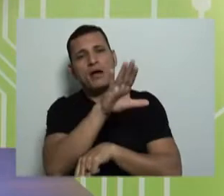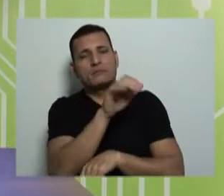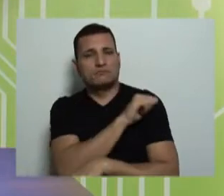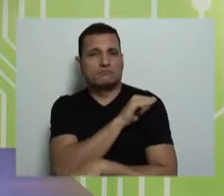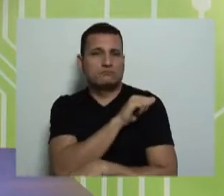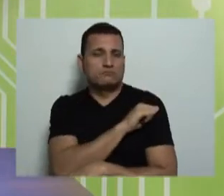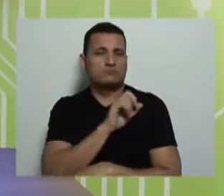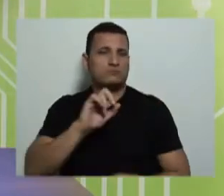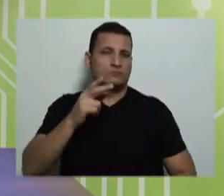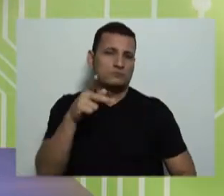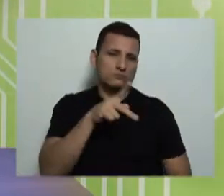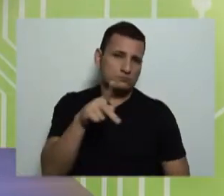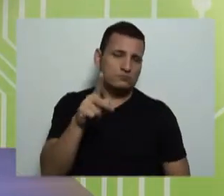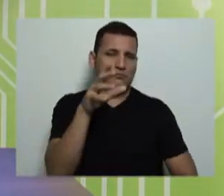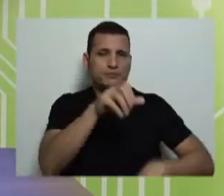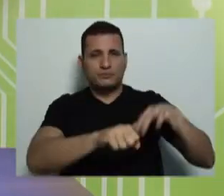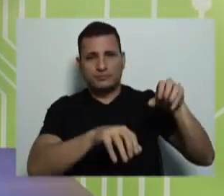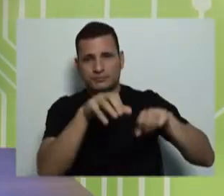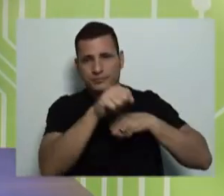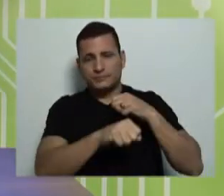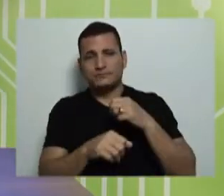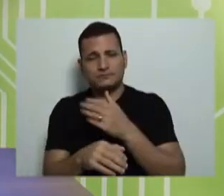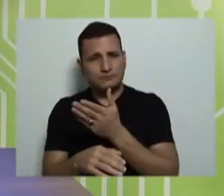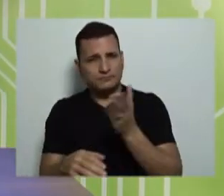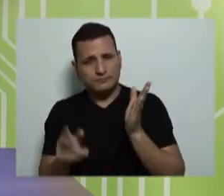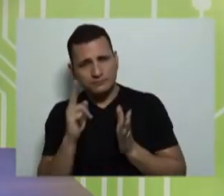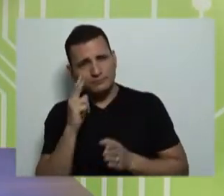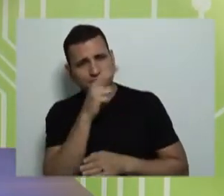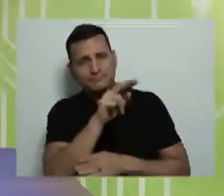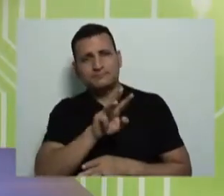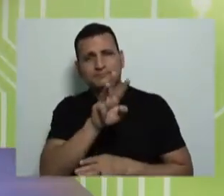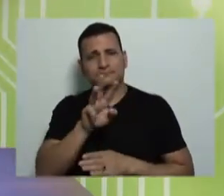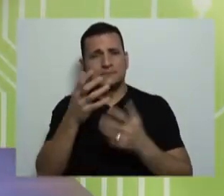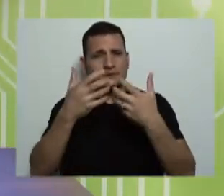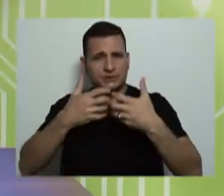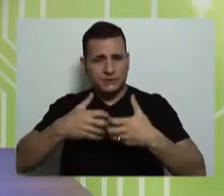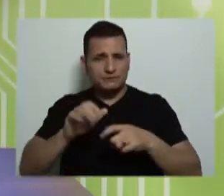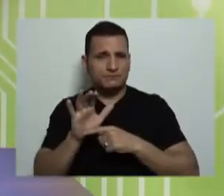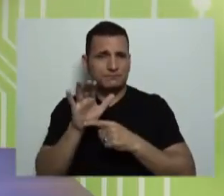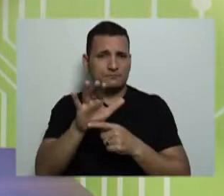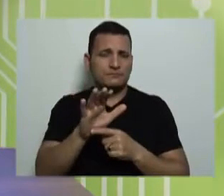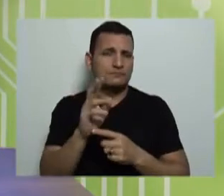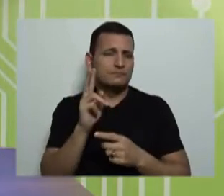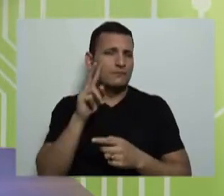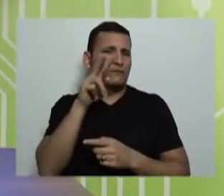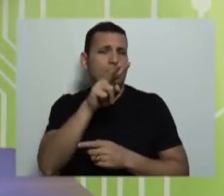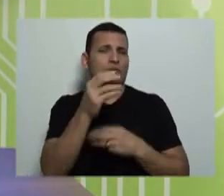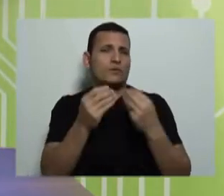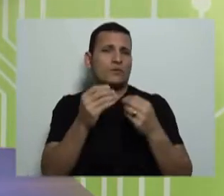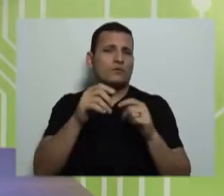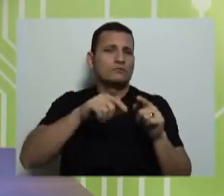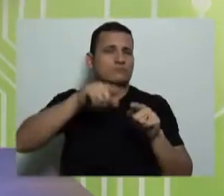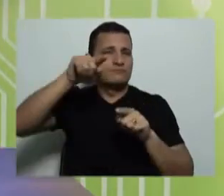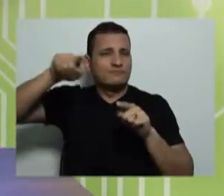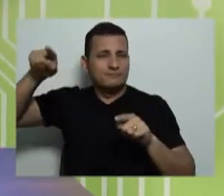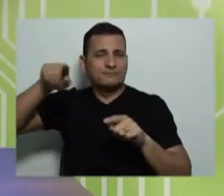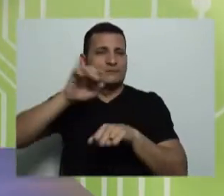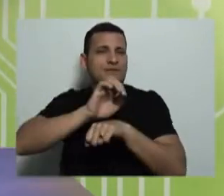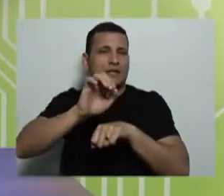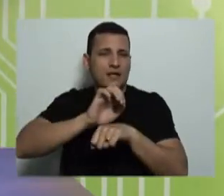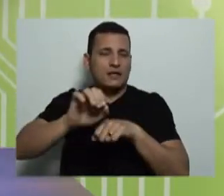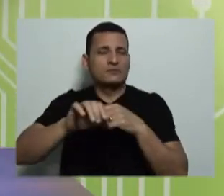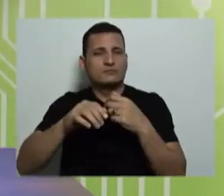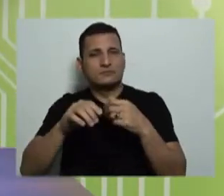tempinho aqui no final para mostrar para vocês o quanto é fácil a gente acessar o site e ver tanto o fluxograma de estágio como os documentos. Mas